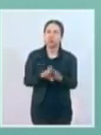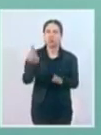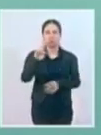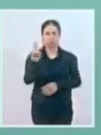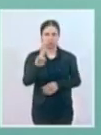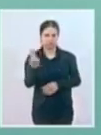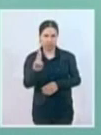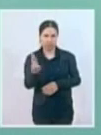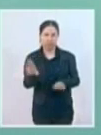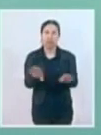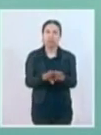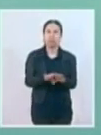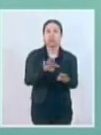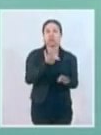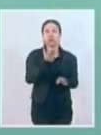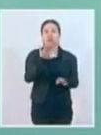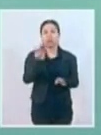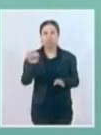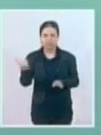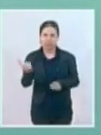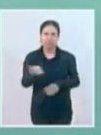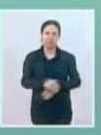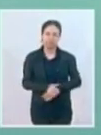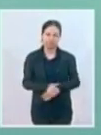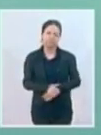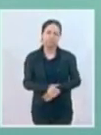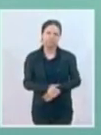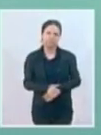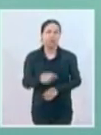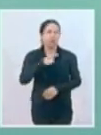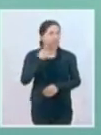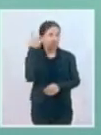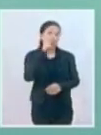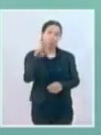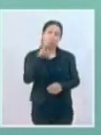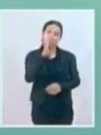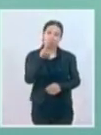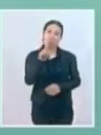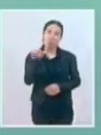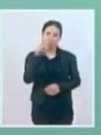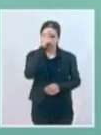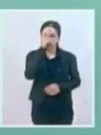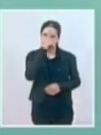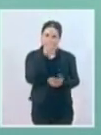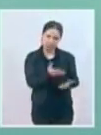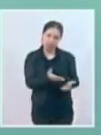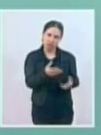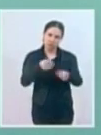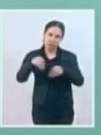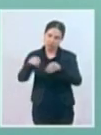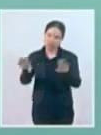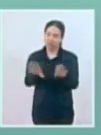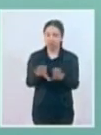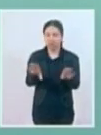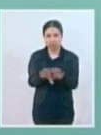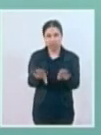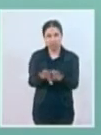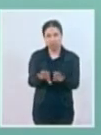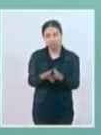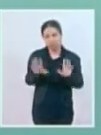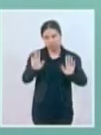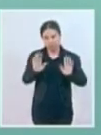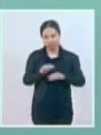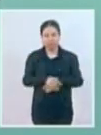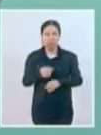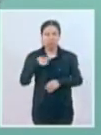Roosevelt e ao UAI Tibere. Sim. Ainda temos mais UAIs para podermos contemplar com esses materiais e até vou confirmar